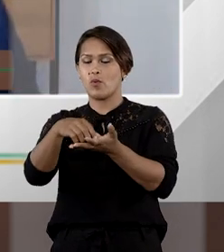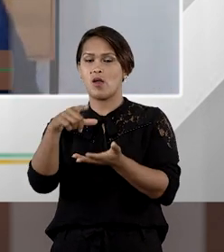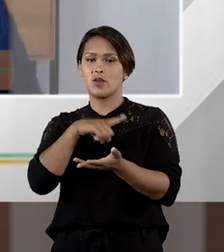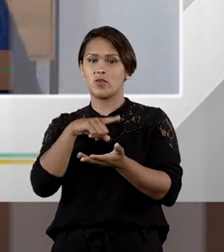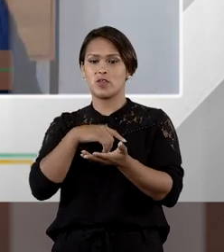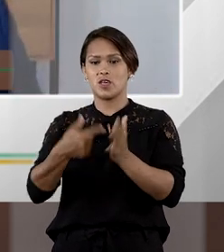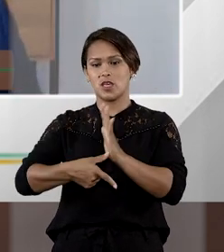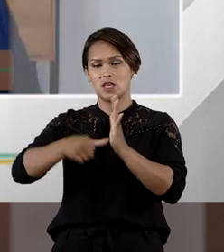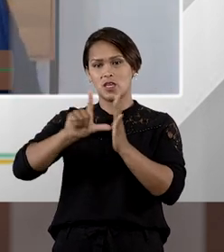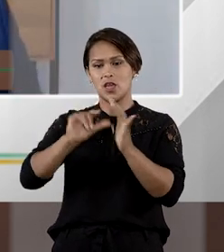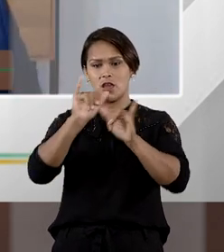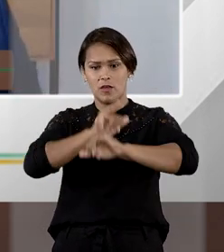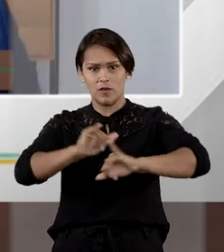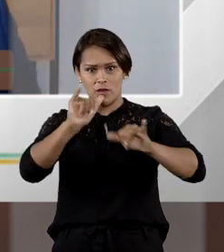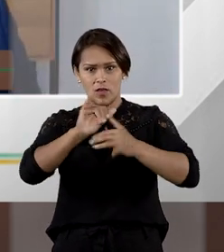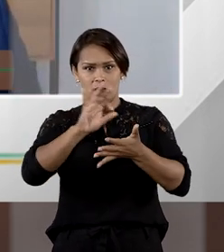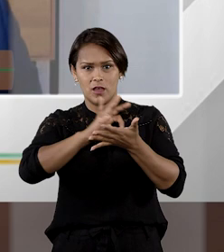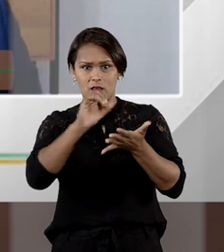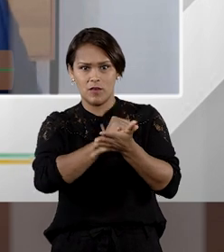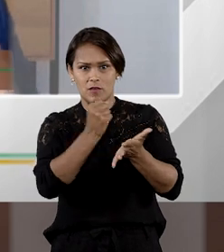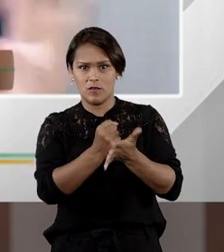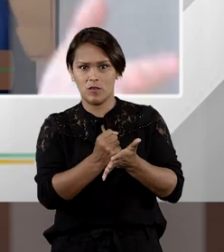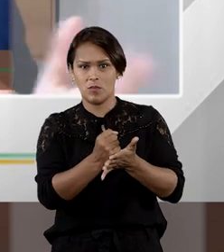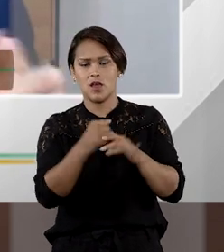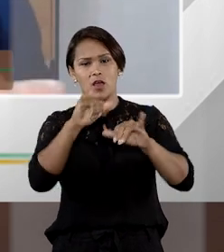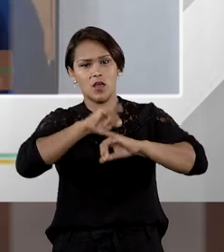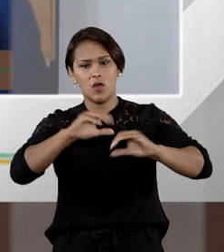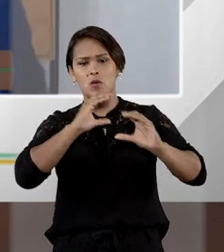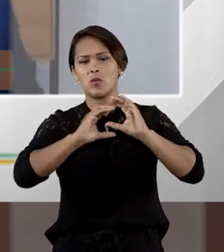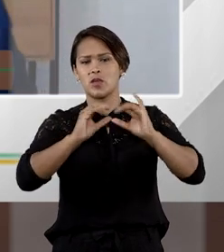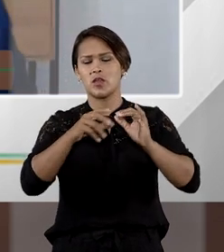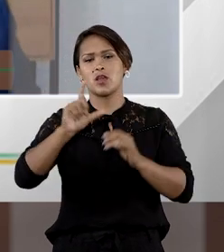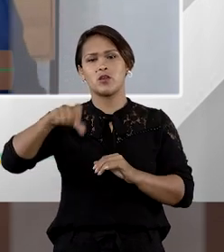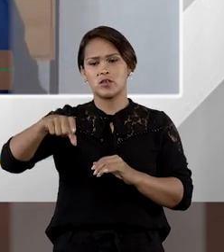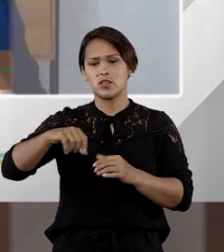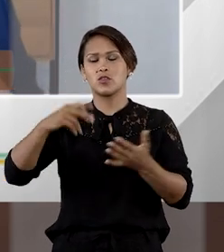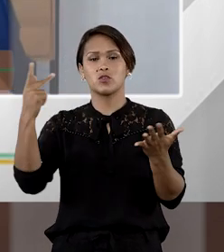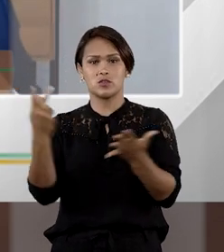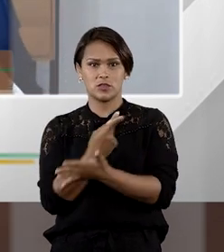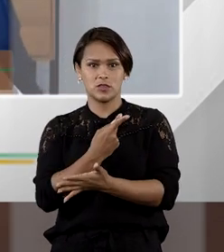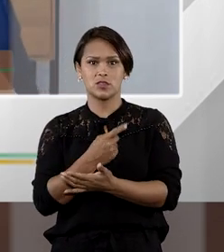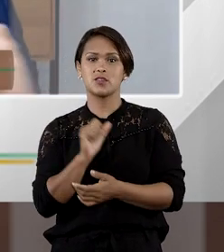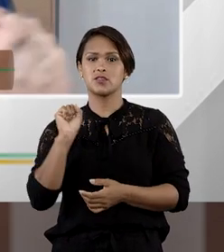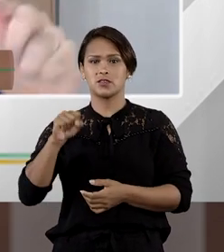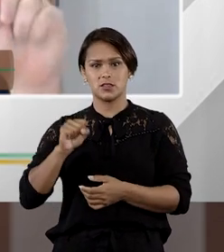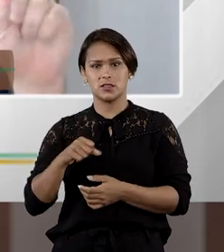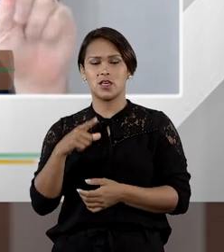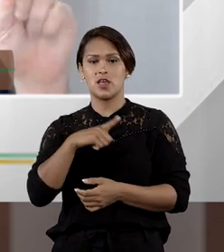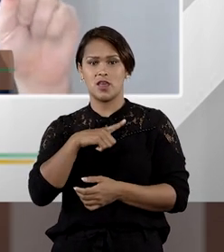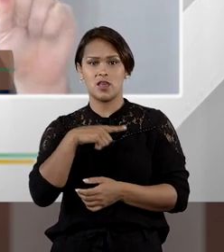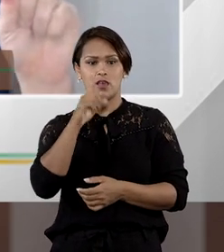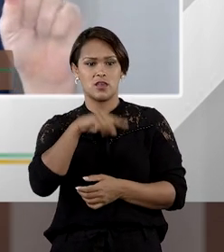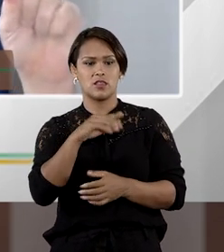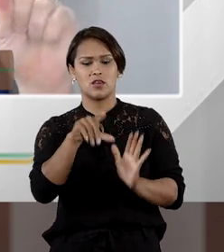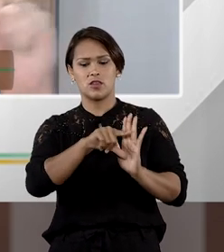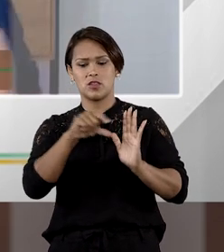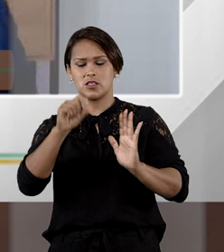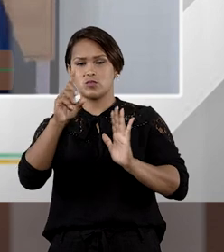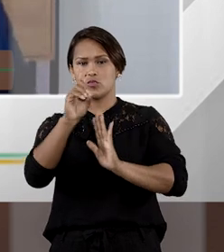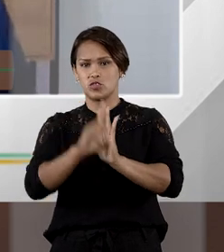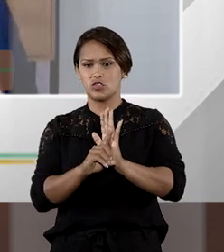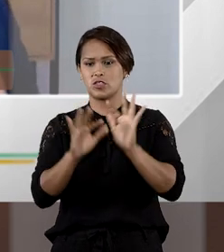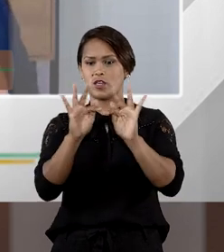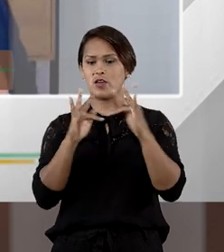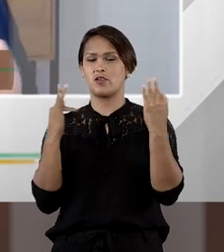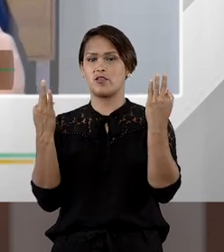que, antes de fazer a inscrição, comunicar o credor que ocorrerá a inscrição? Sim. Então, aí nós saímos do direito